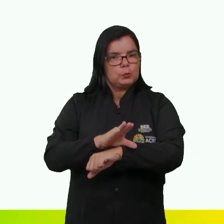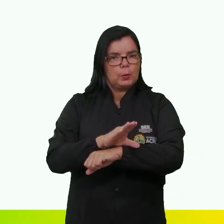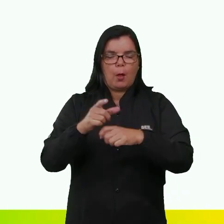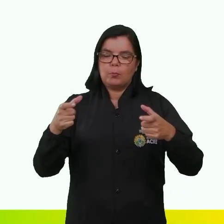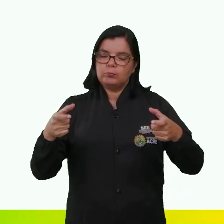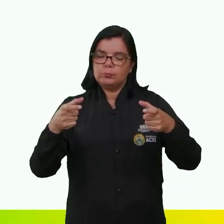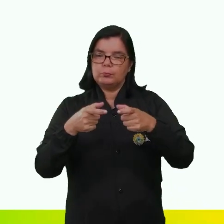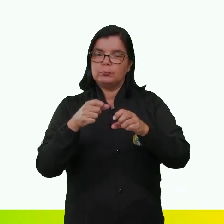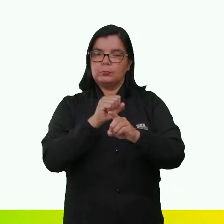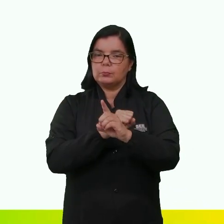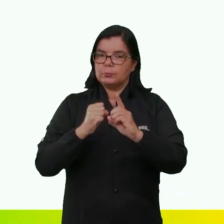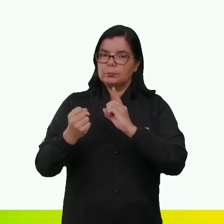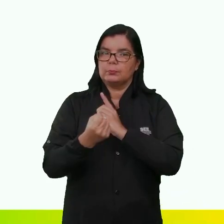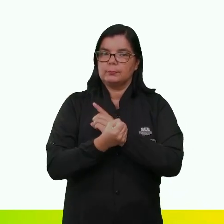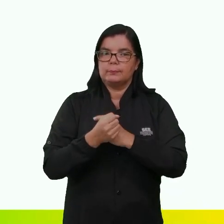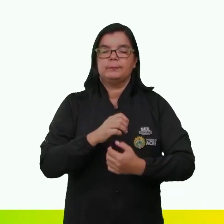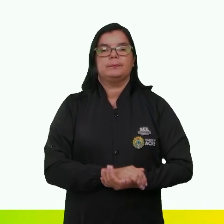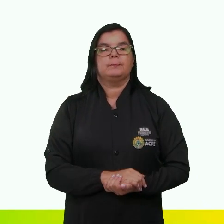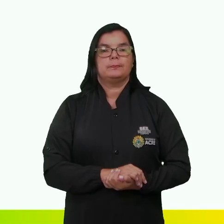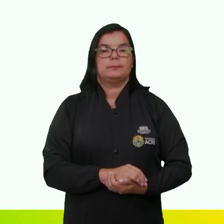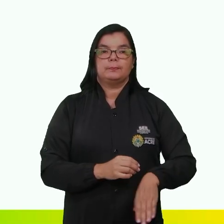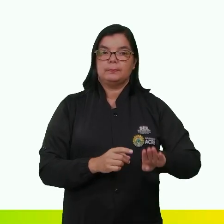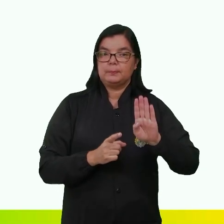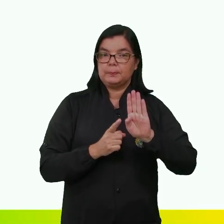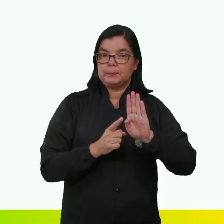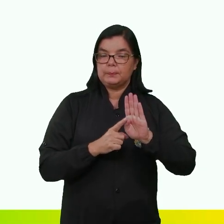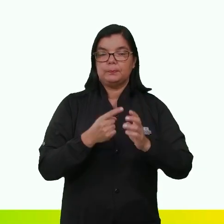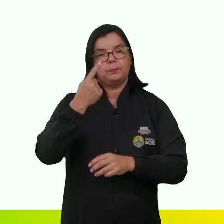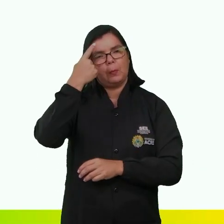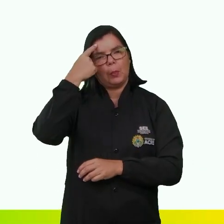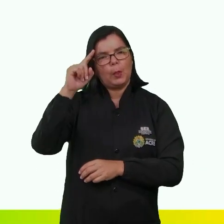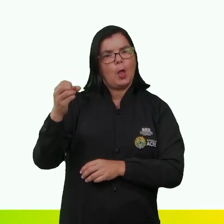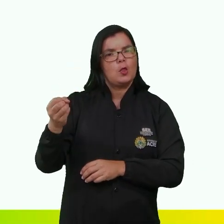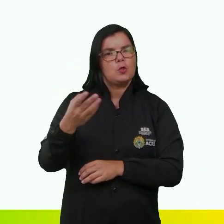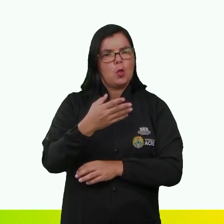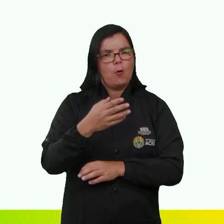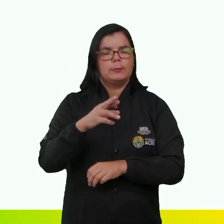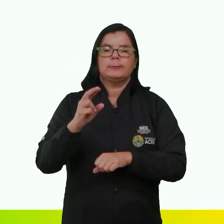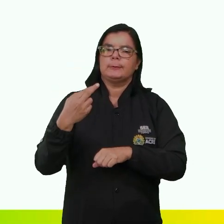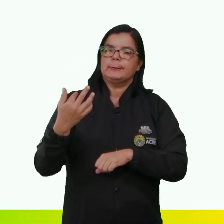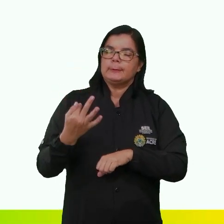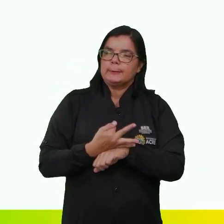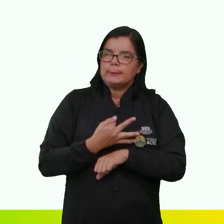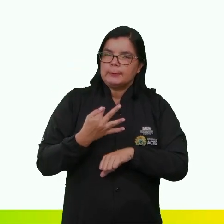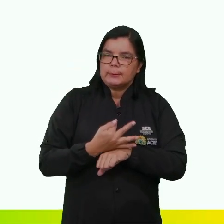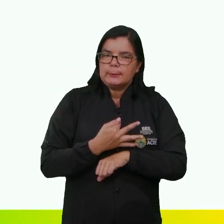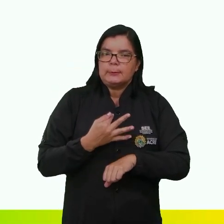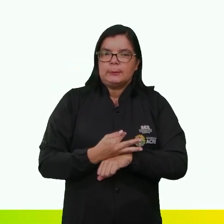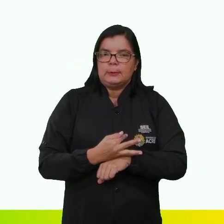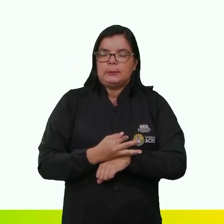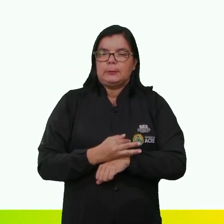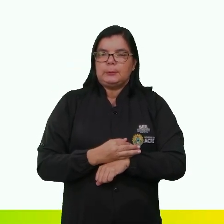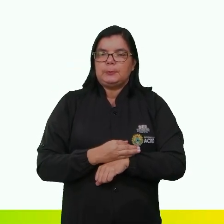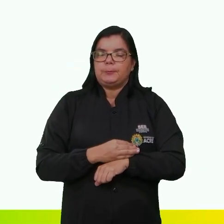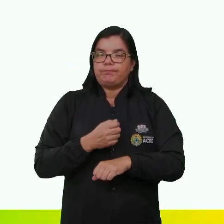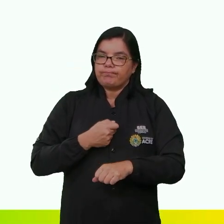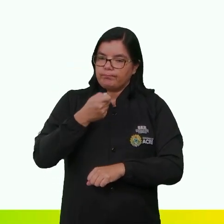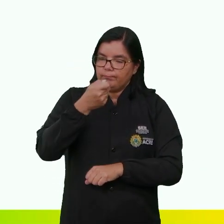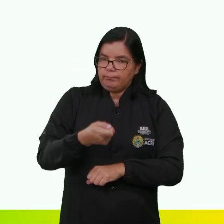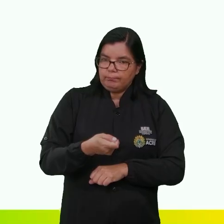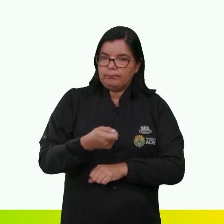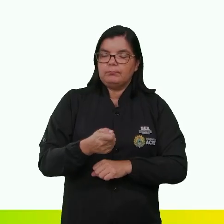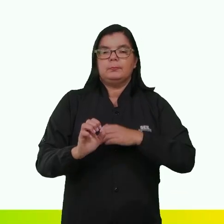protagonismo cultural das minorias sociais, B, criar novas formas de resistência